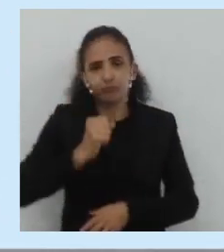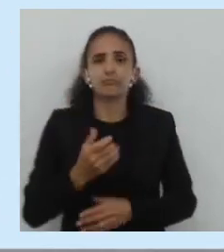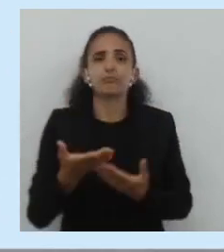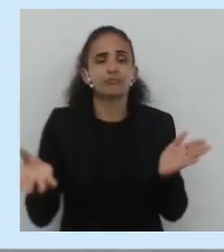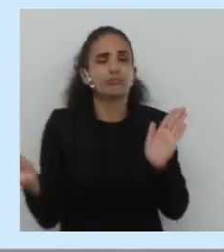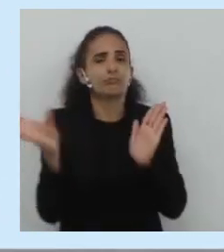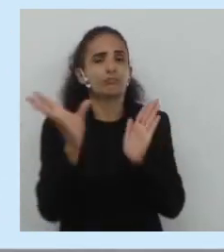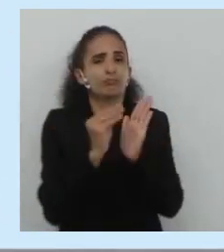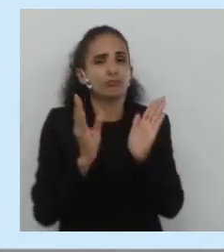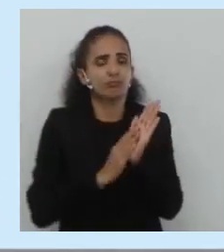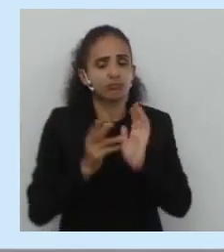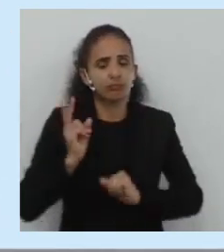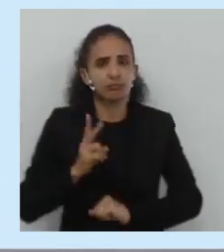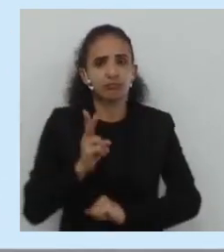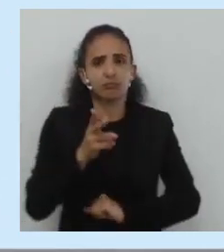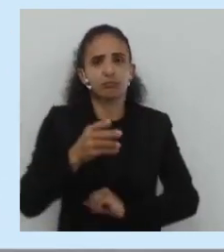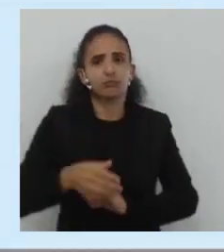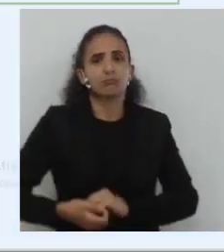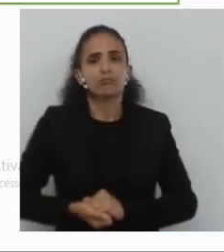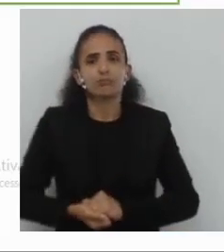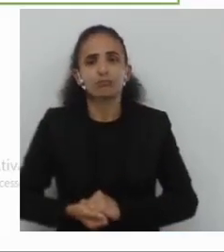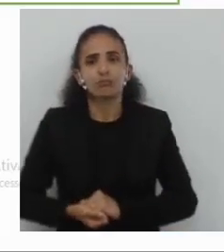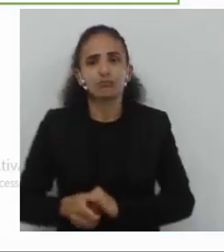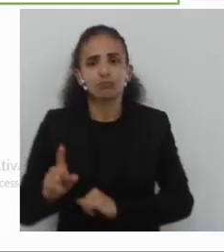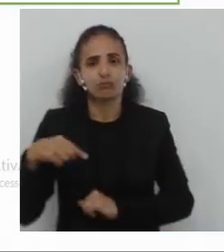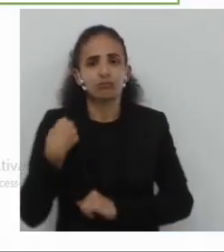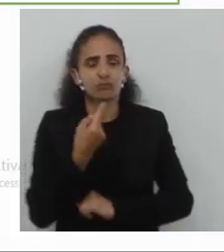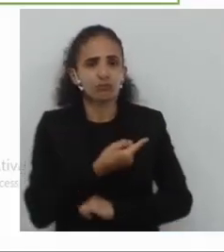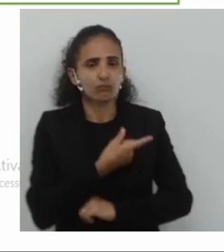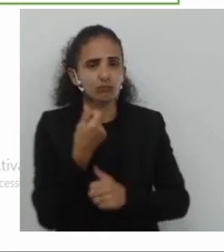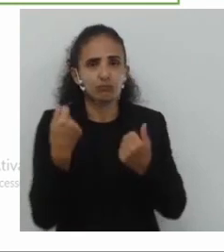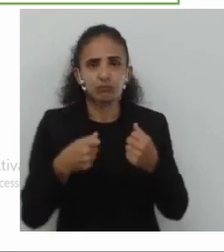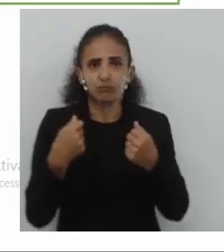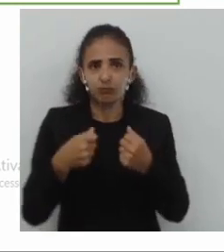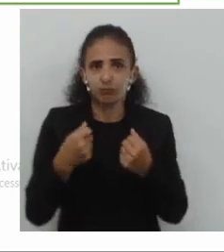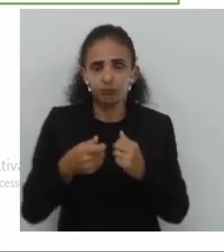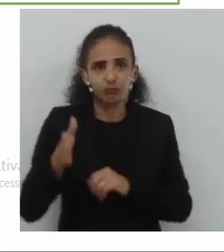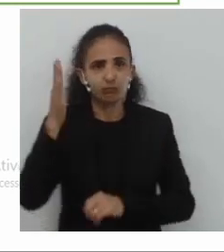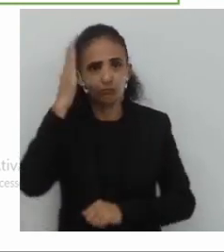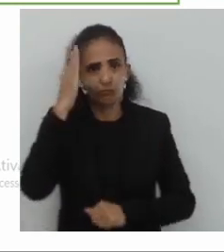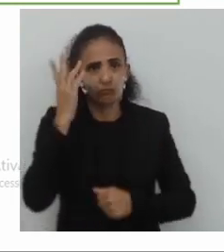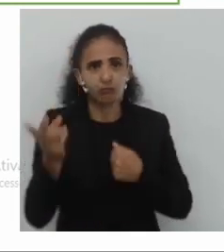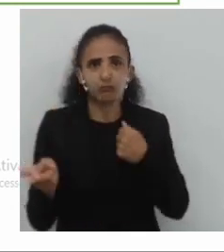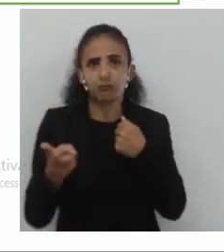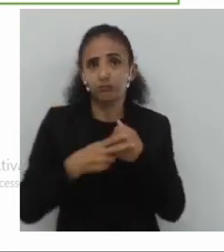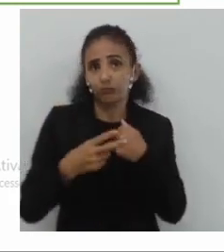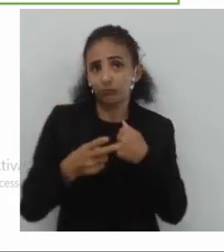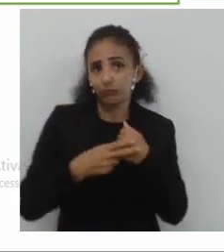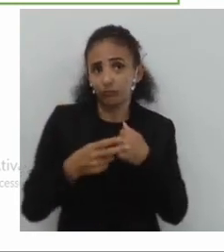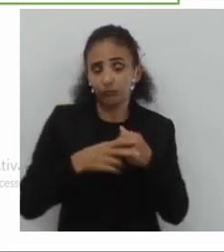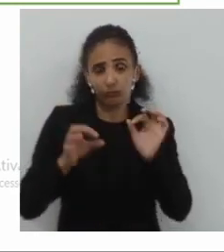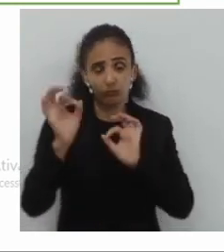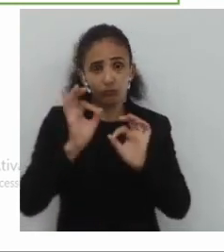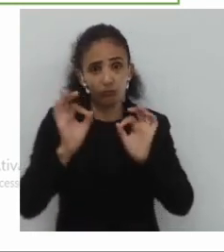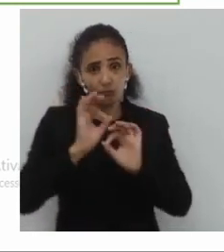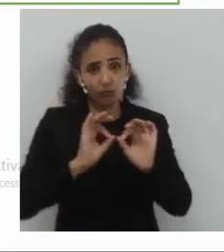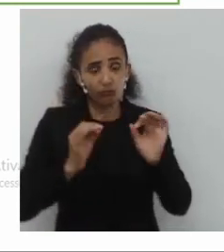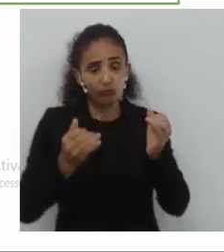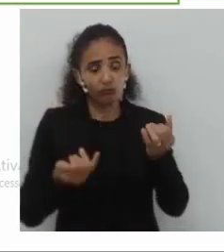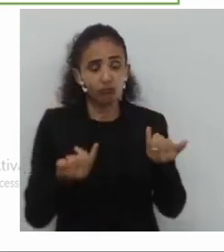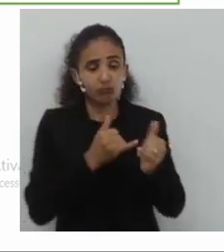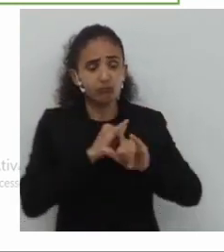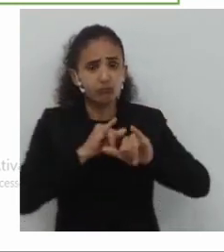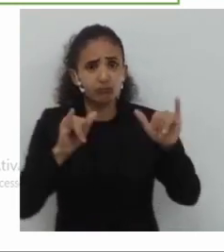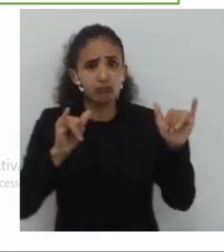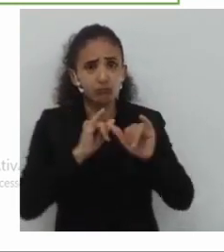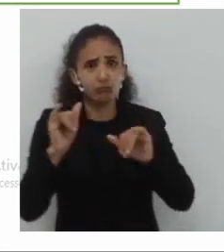determinado assunto. Vamos adiante. Na tela, nós temos o seguinte: os comandos verbais estão nos enunciados e